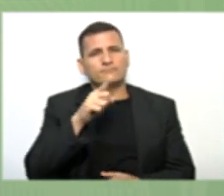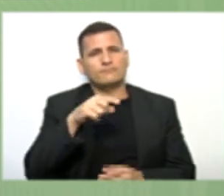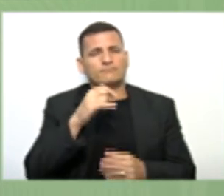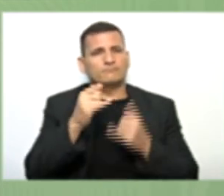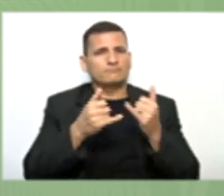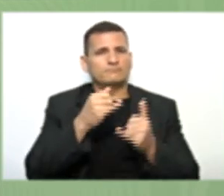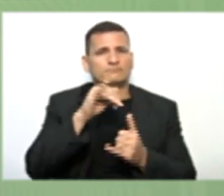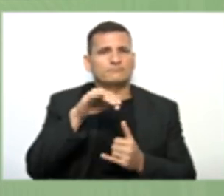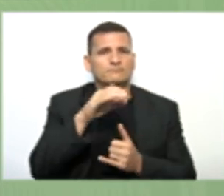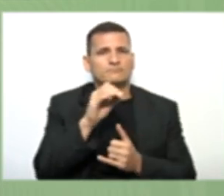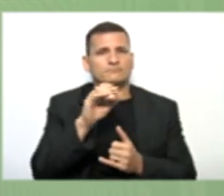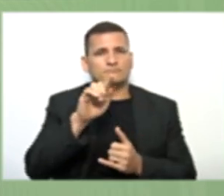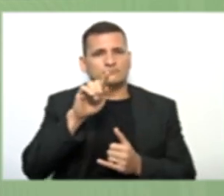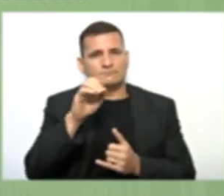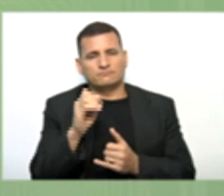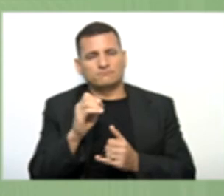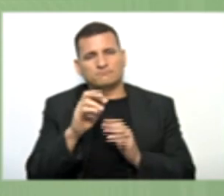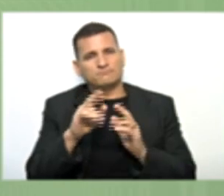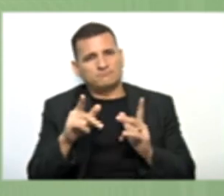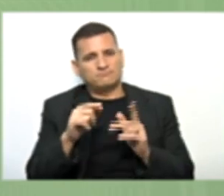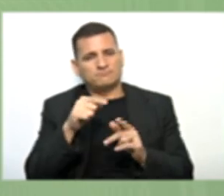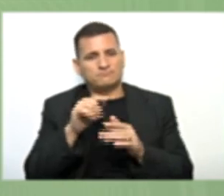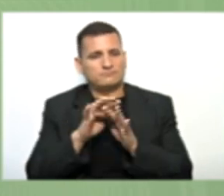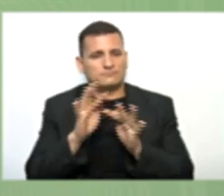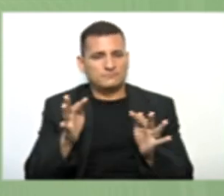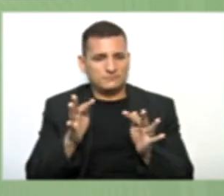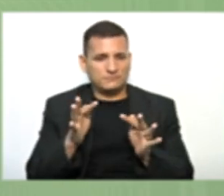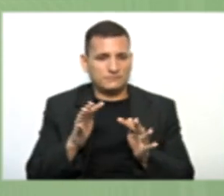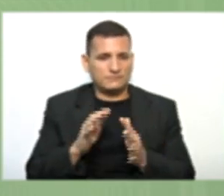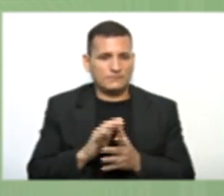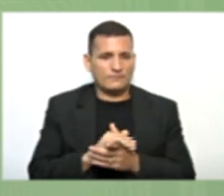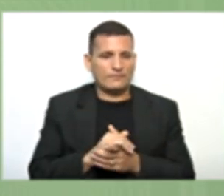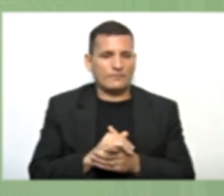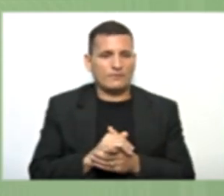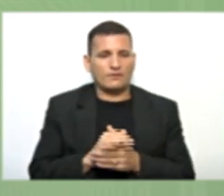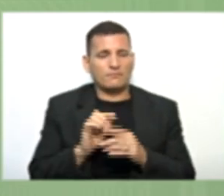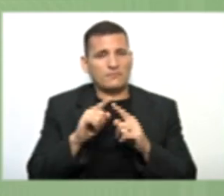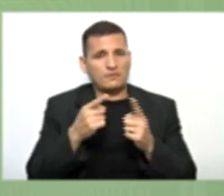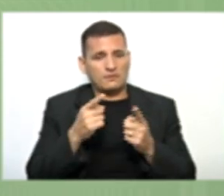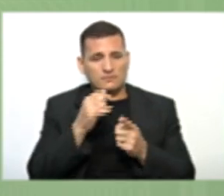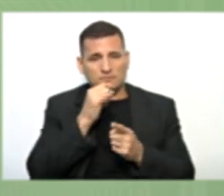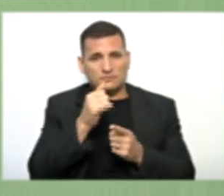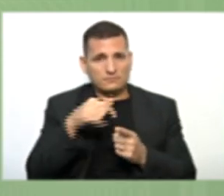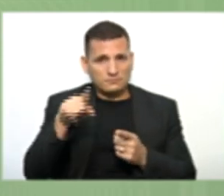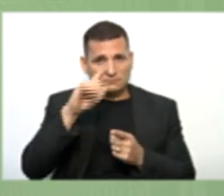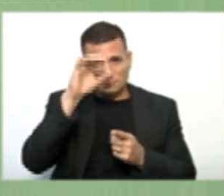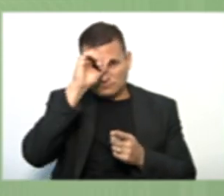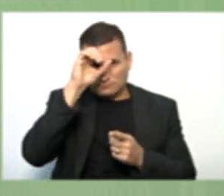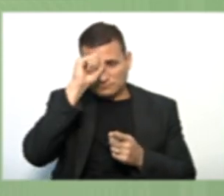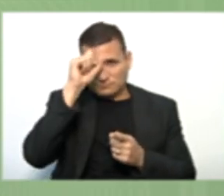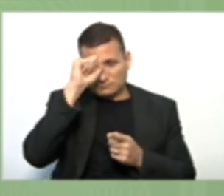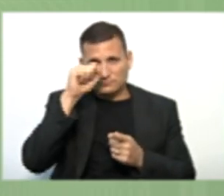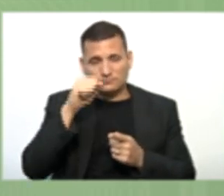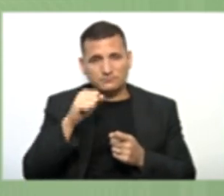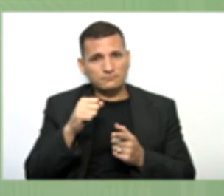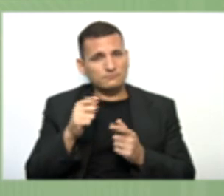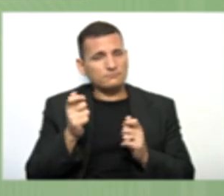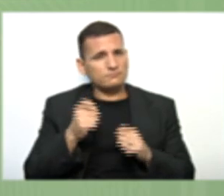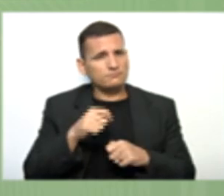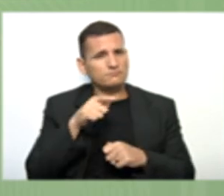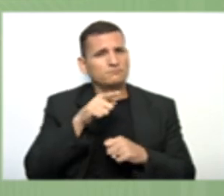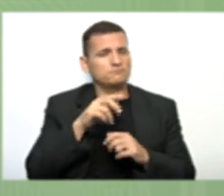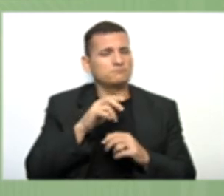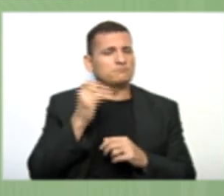jogo meio cru, né, professor? Como a gente pode dizer, é um jogo simples, mas que pra gente que tá aprendendo, pros alunos que estão aprendendo, isso aqui é um desafio